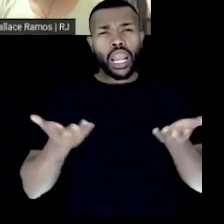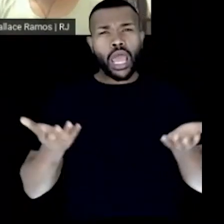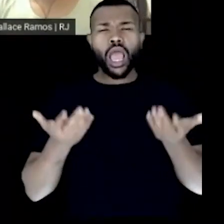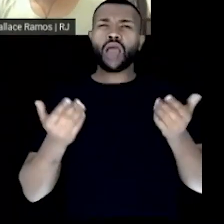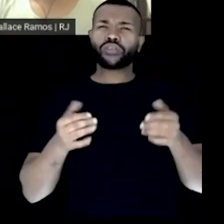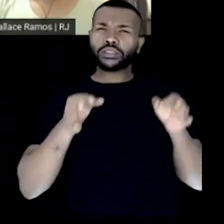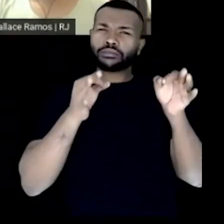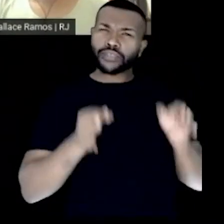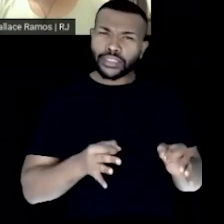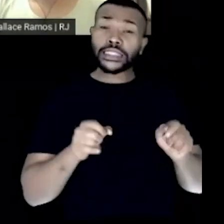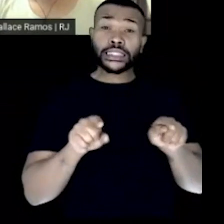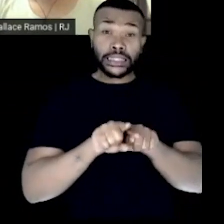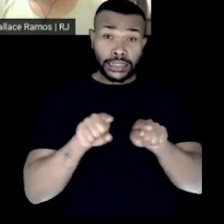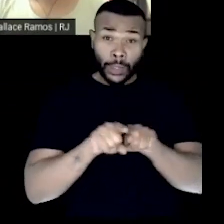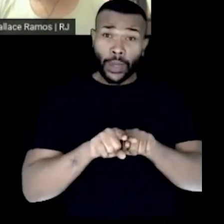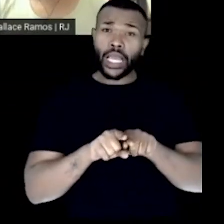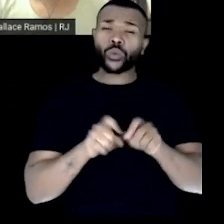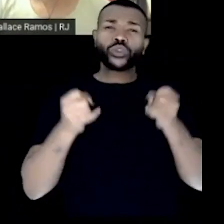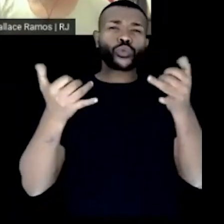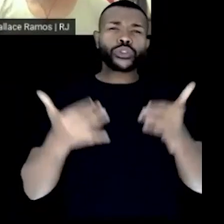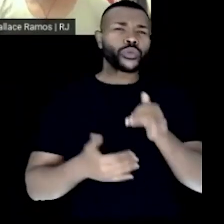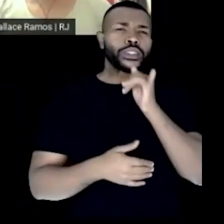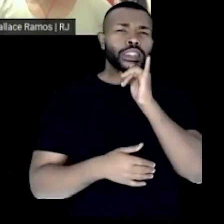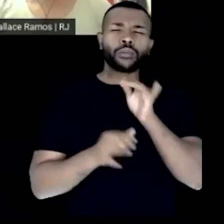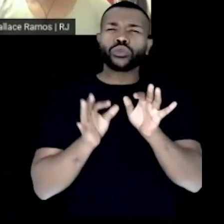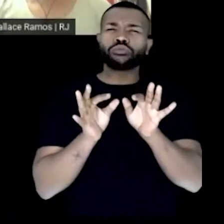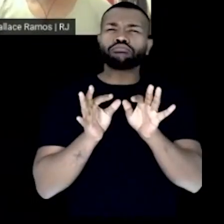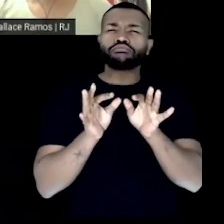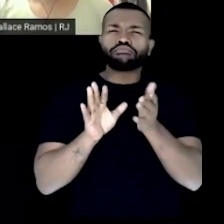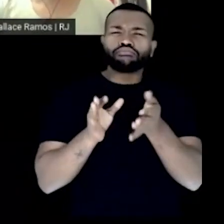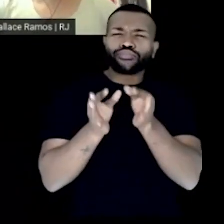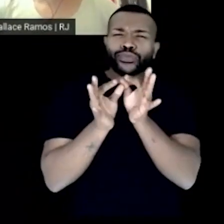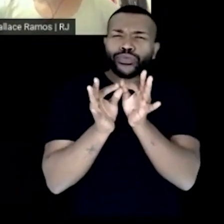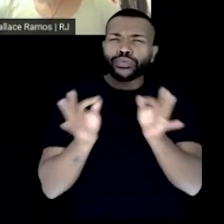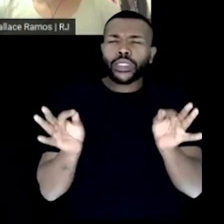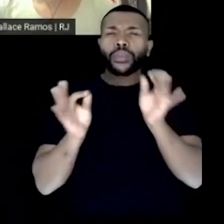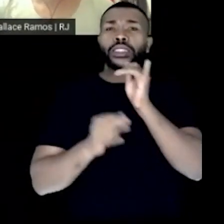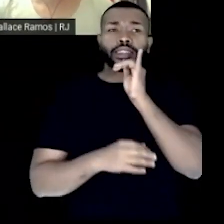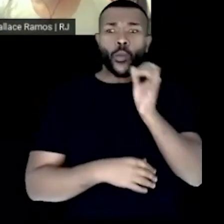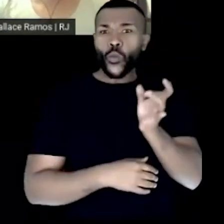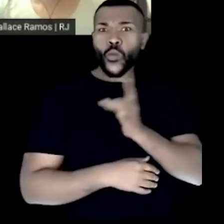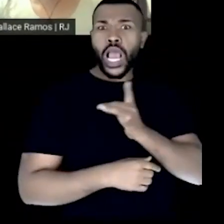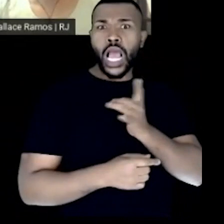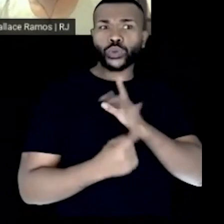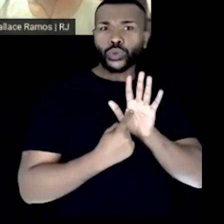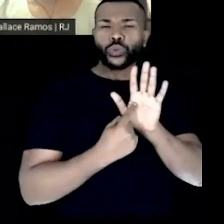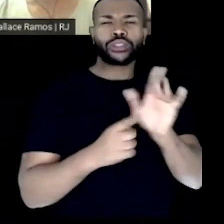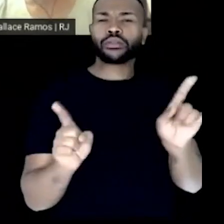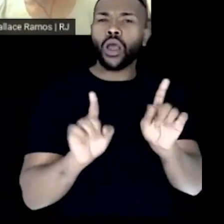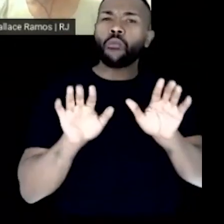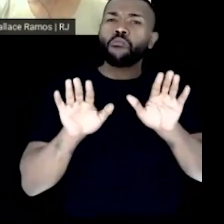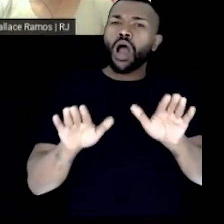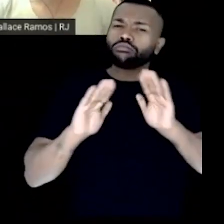muito leve, muito correta e, eu diria até, muito sutil. E sutil não como se vocês tivessem